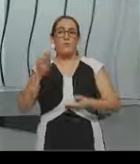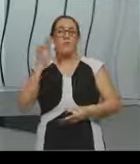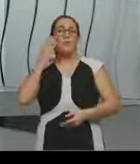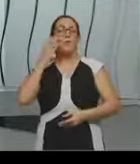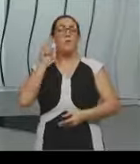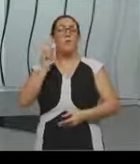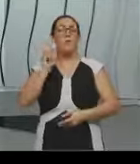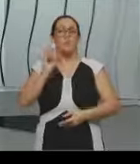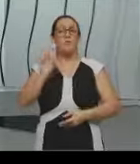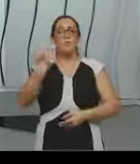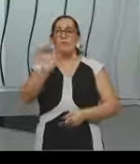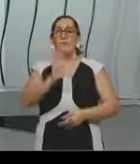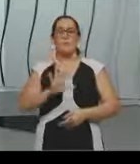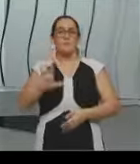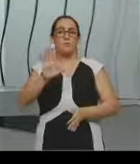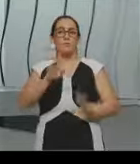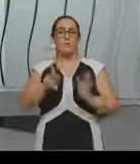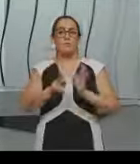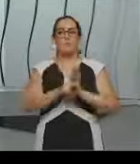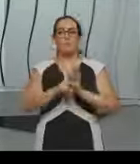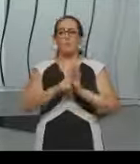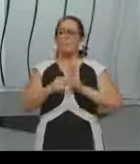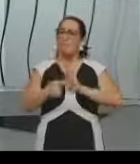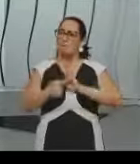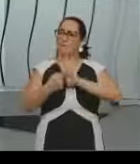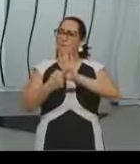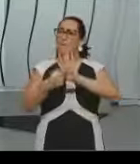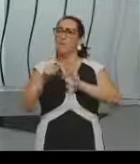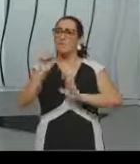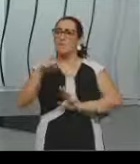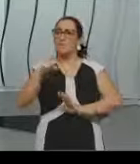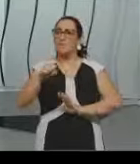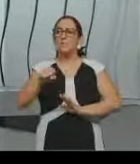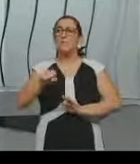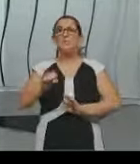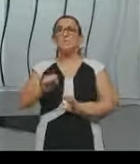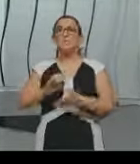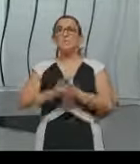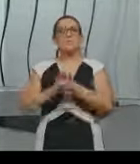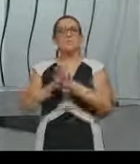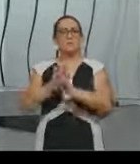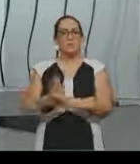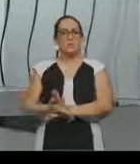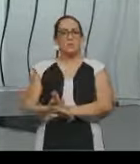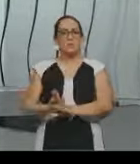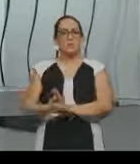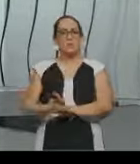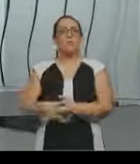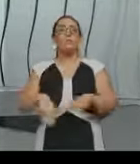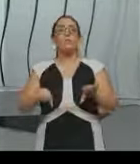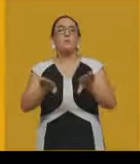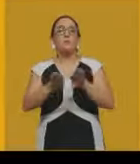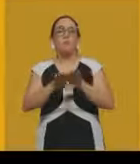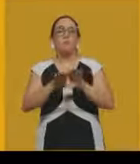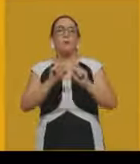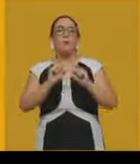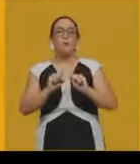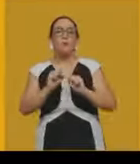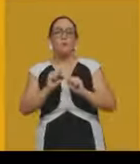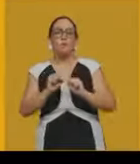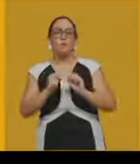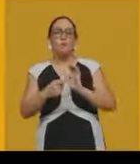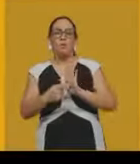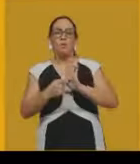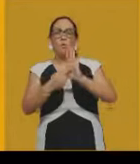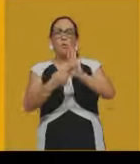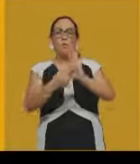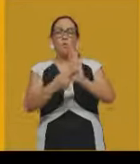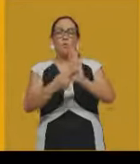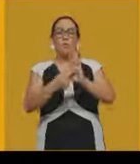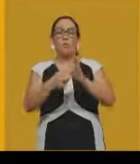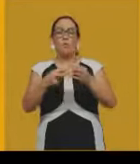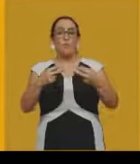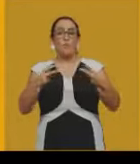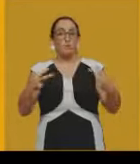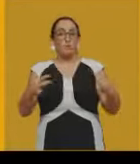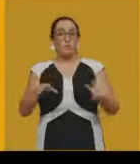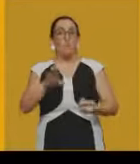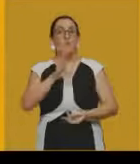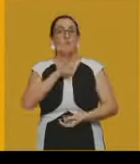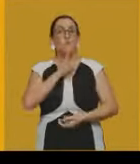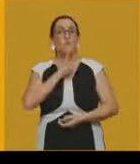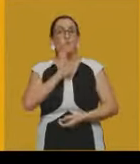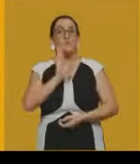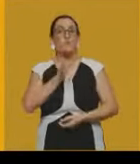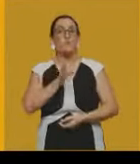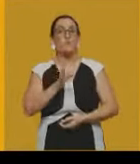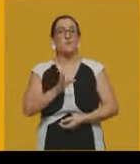legitima tipos de exclusão, né? A gente pode falar também de algo que ficou muito conhecido na nossa história, que são